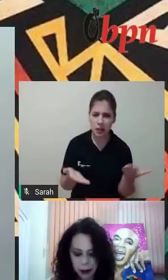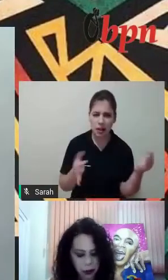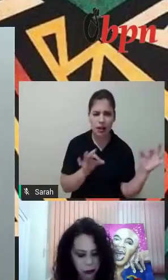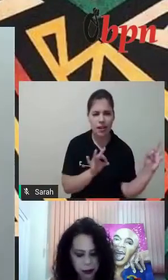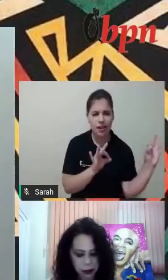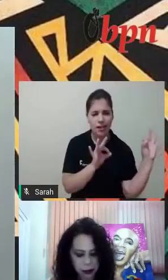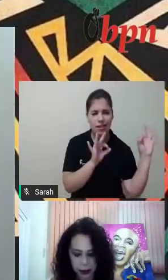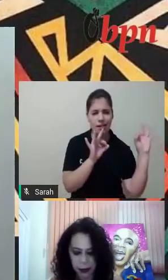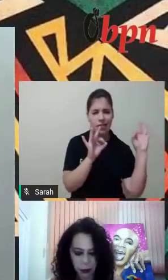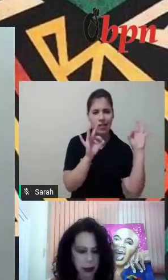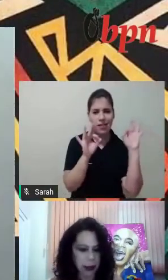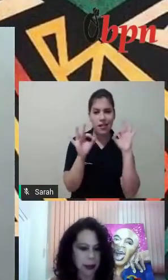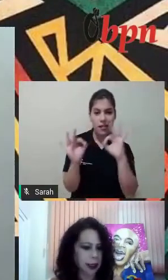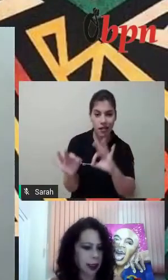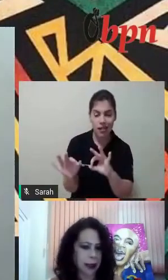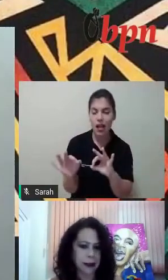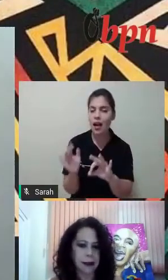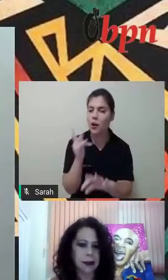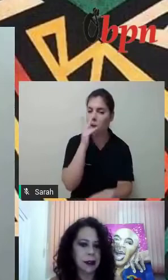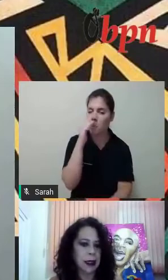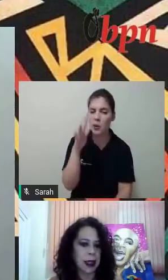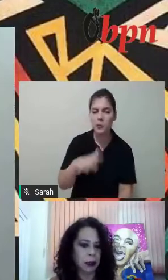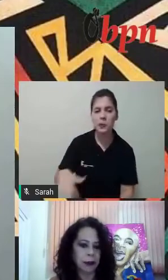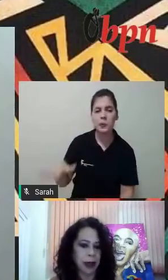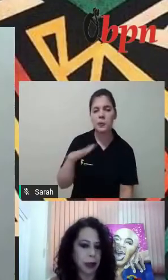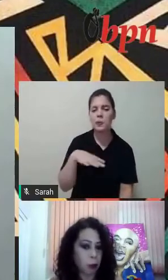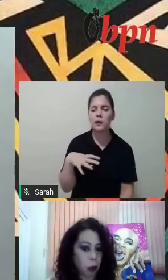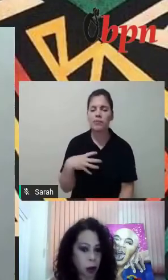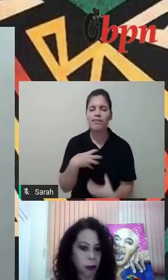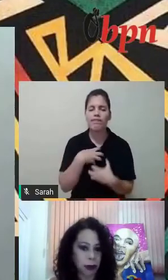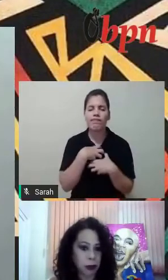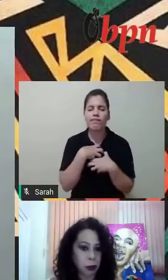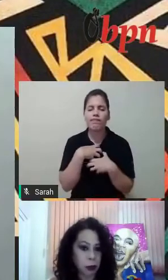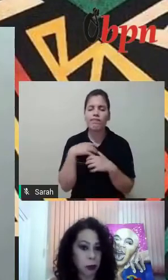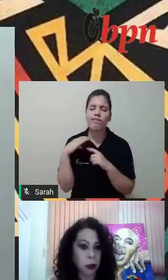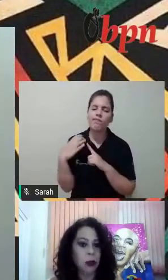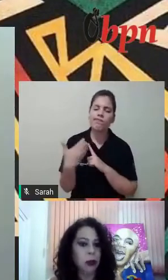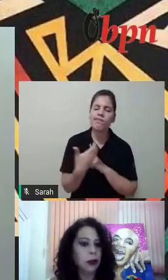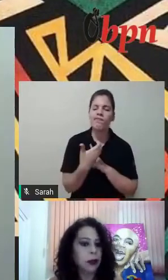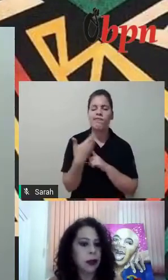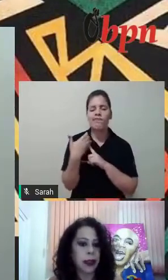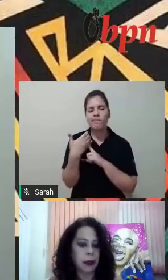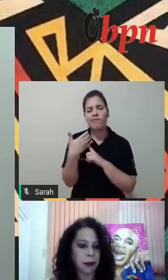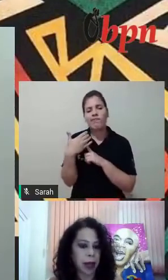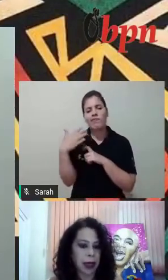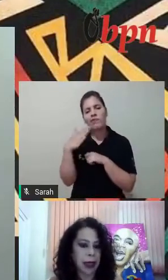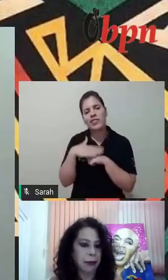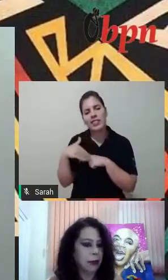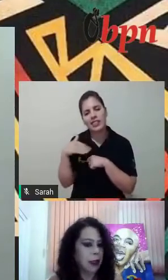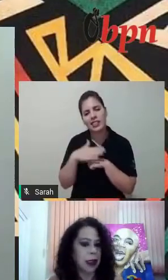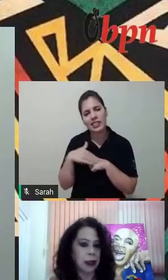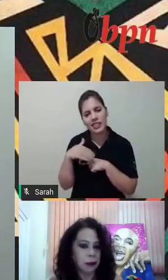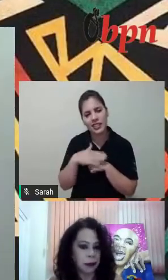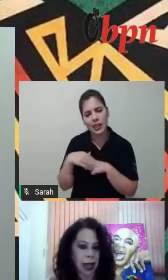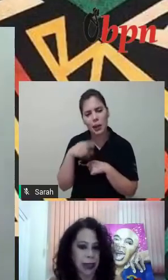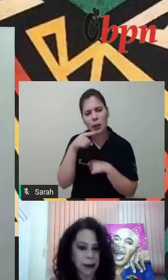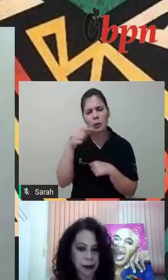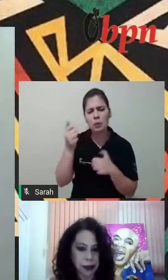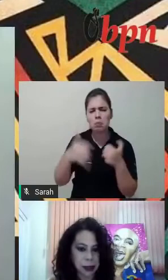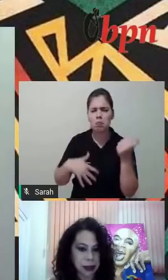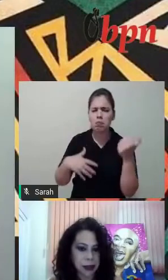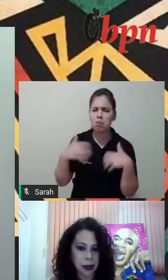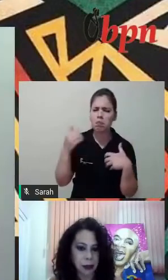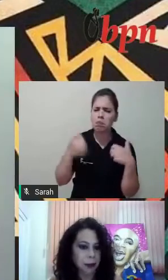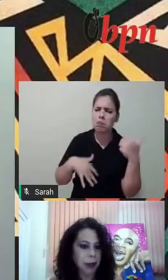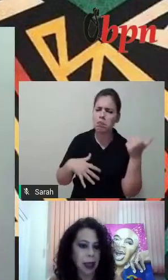abertura, estão se sentindo extremamente acolhidas, acarinhadas. A tua fala é um colo para todo mundo, né?